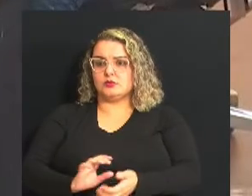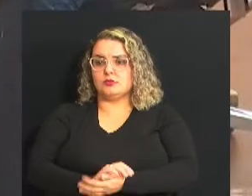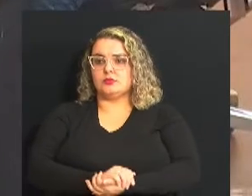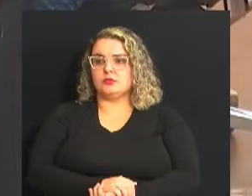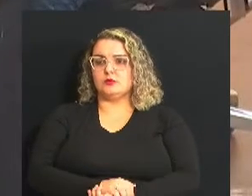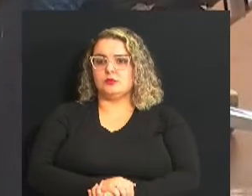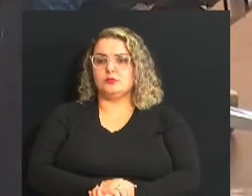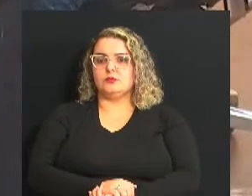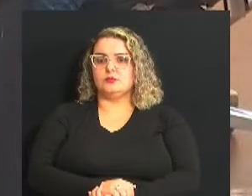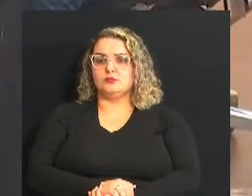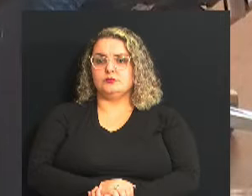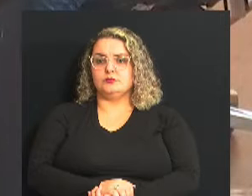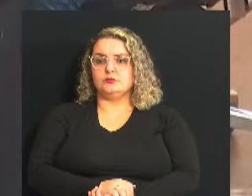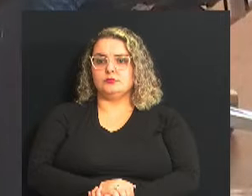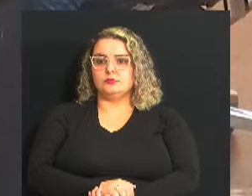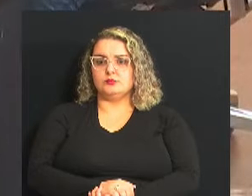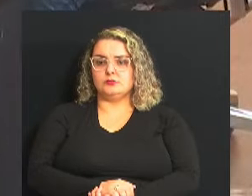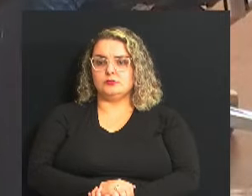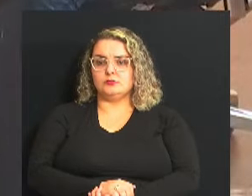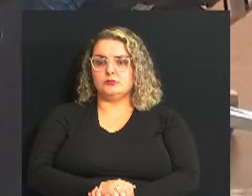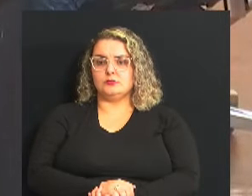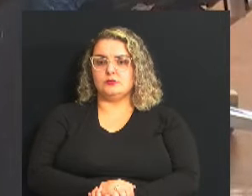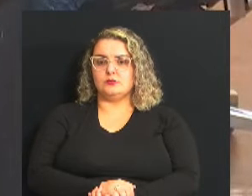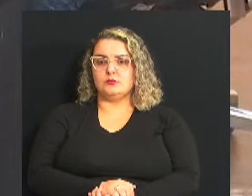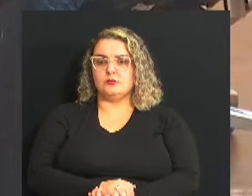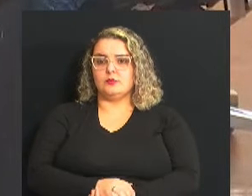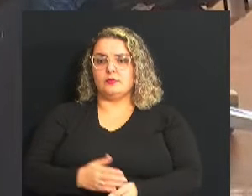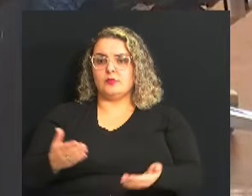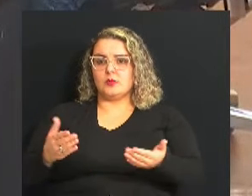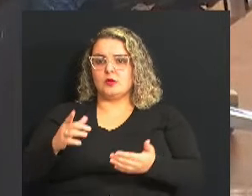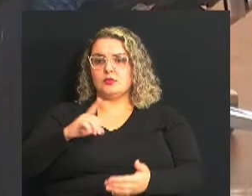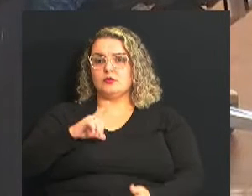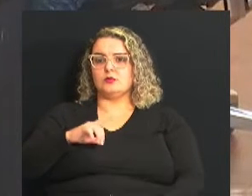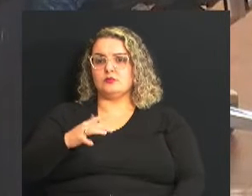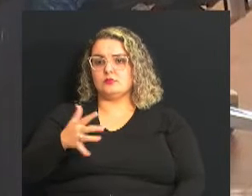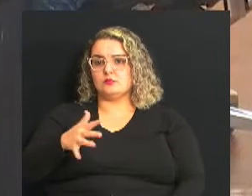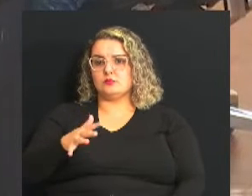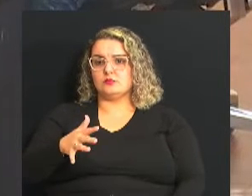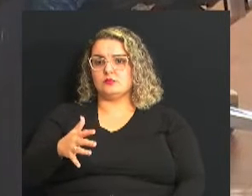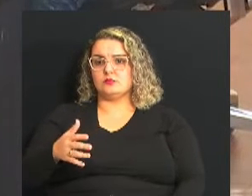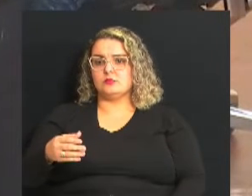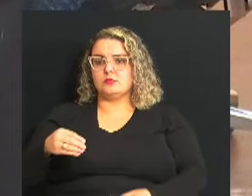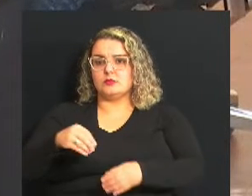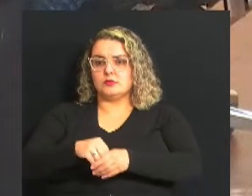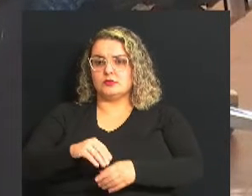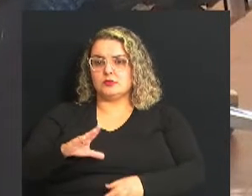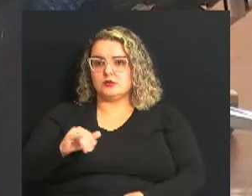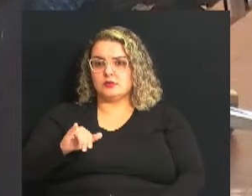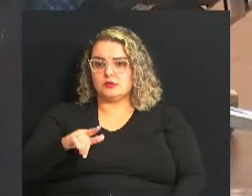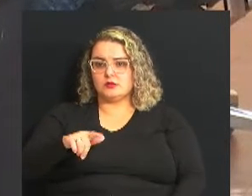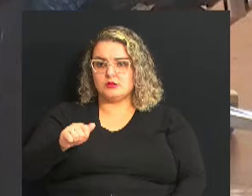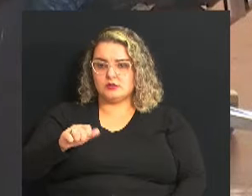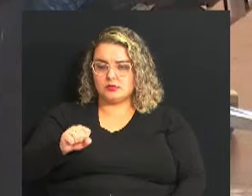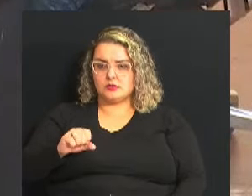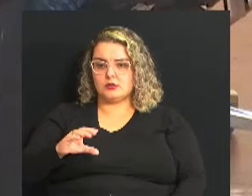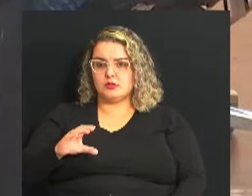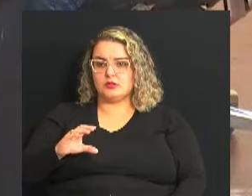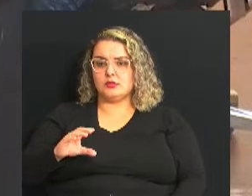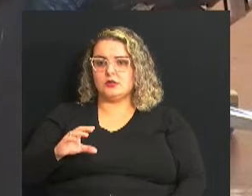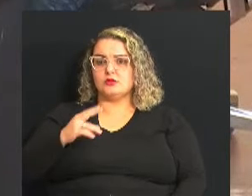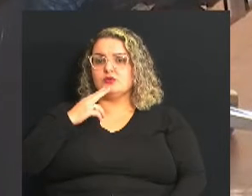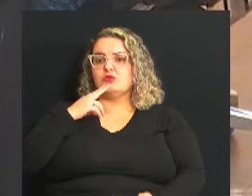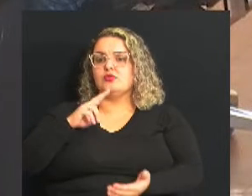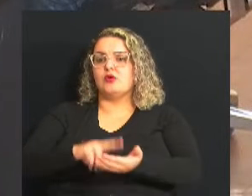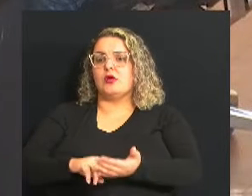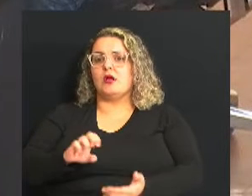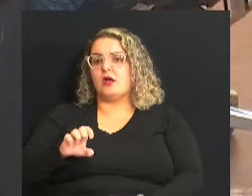Bem, hoje nós temos em média 500 caixas correio, né, eletrônico, as caixas